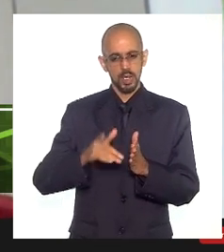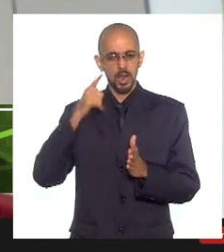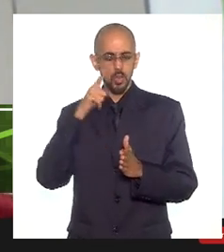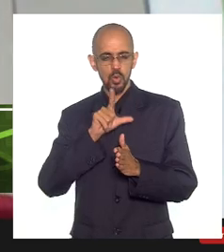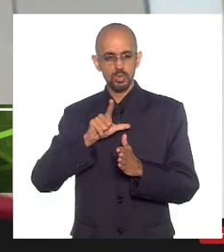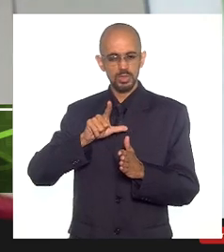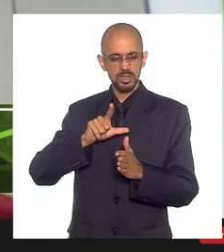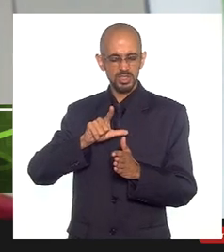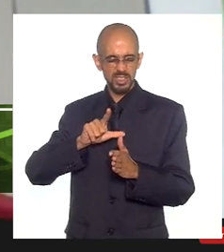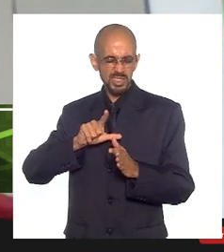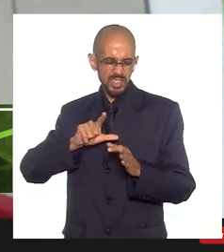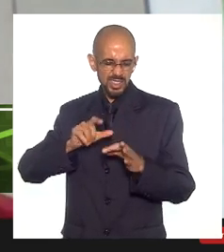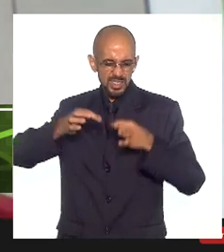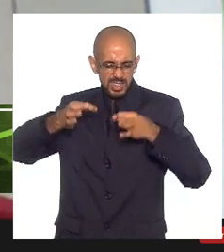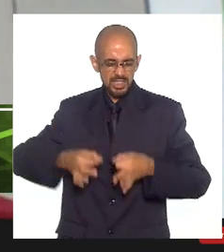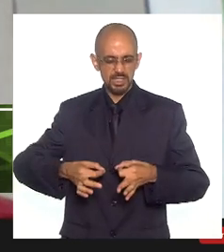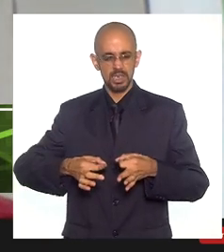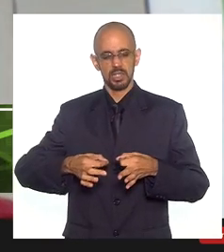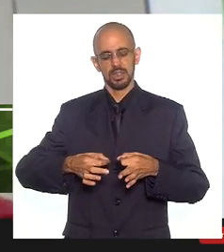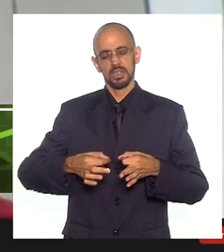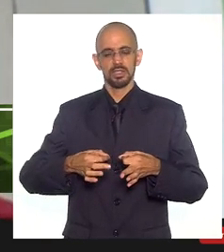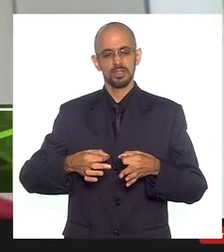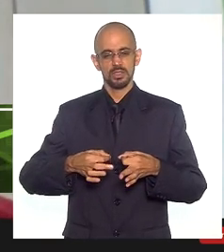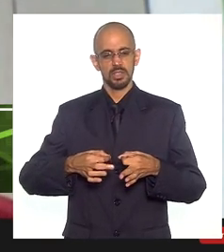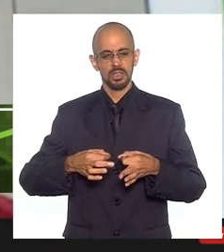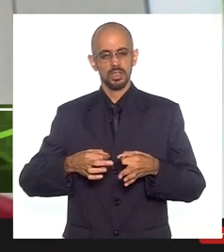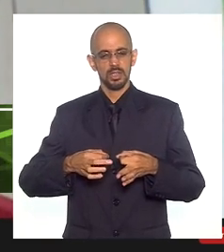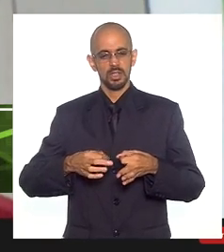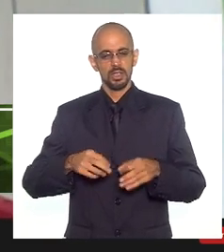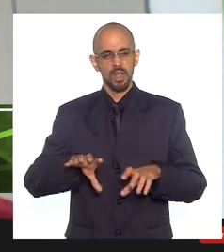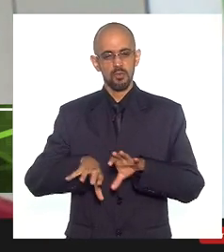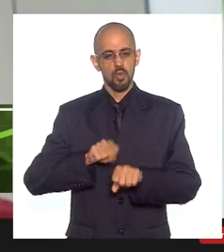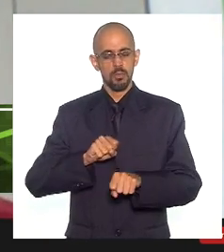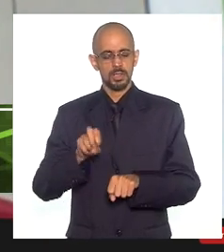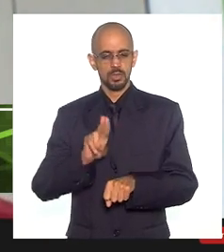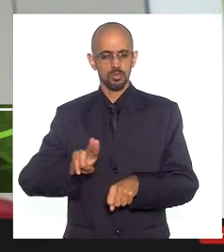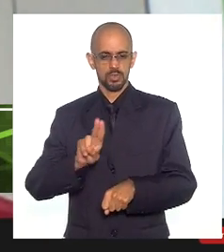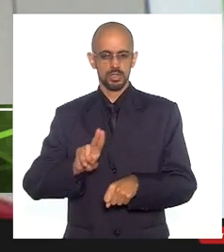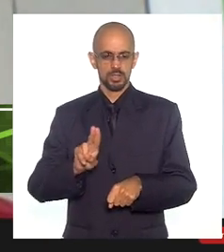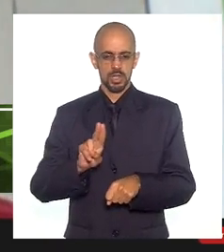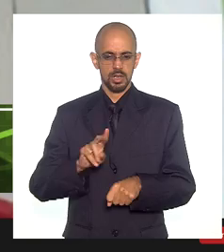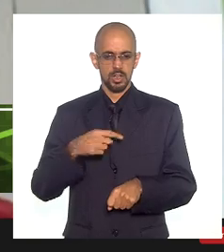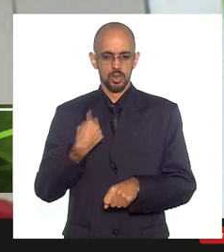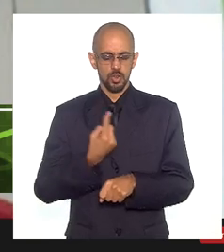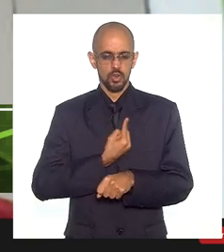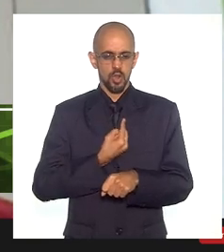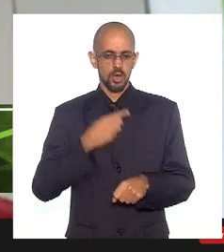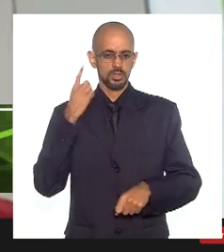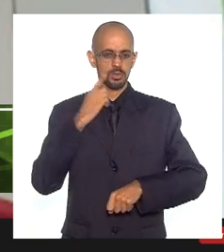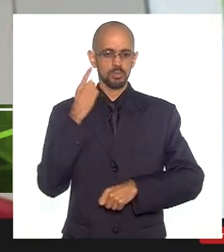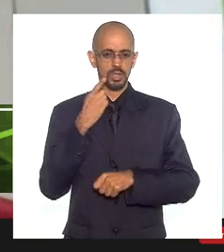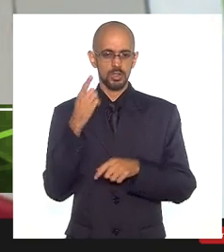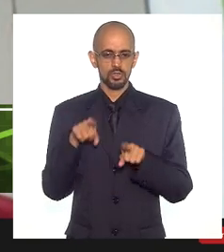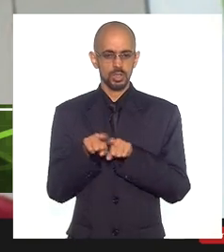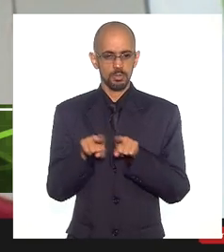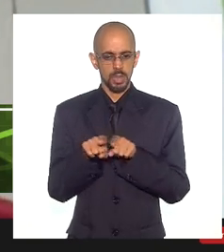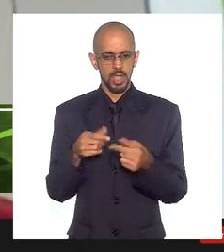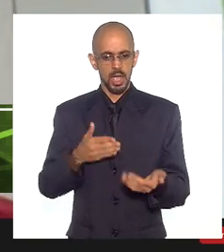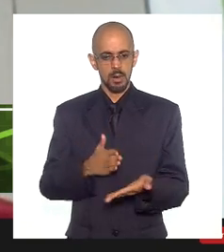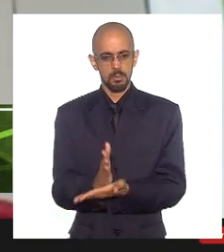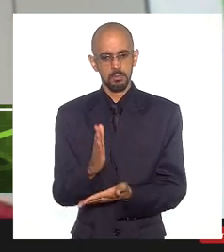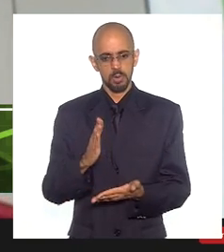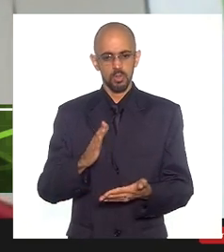universitária. Nós, aqui, enquanto corpo legislativo, já definimos esse objetivo ou aprovamos uma emenda constitucional que estabeleceu os dois